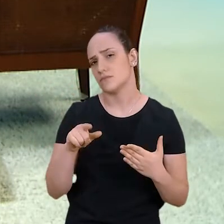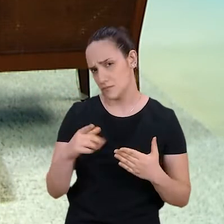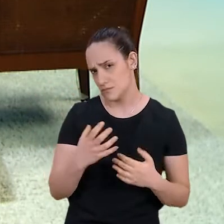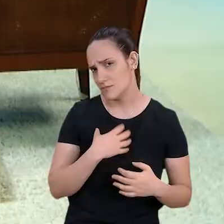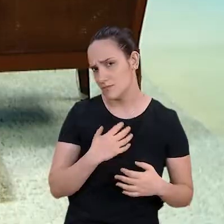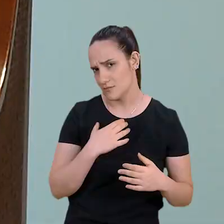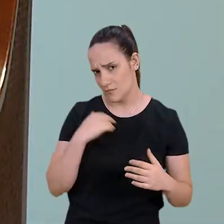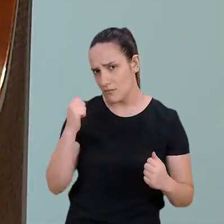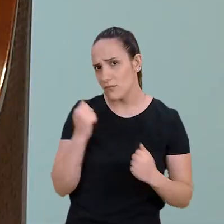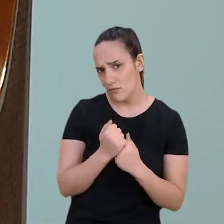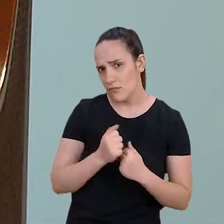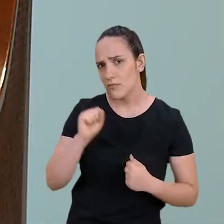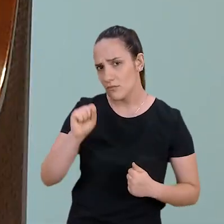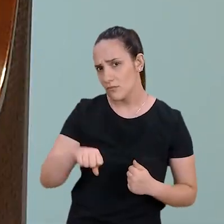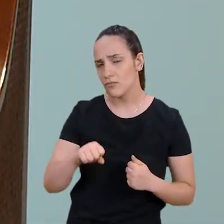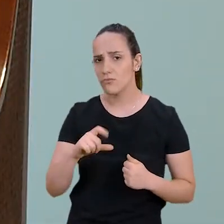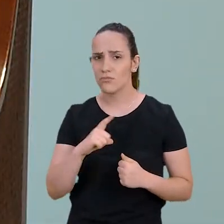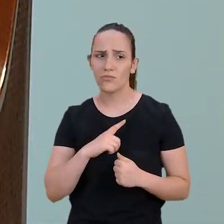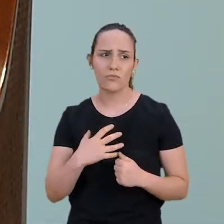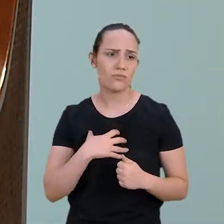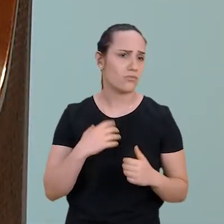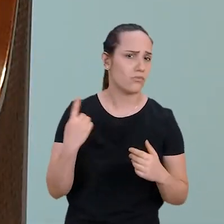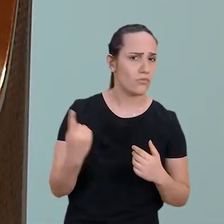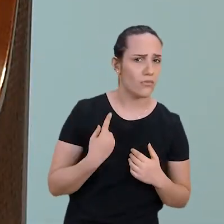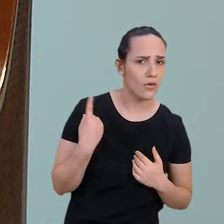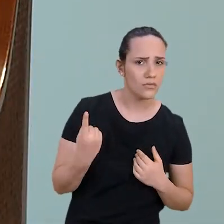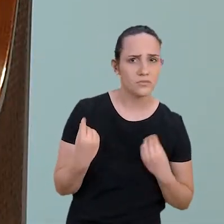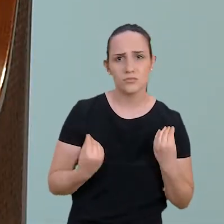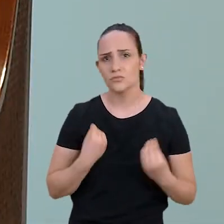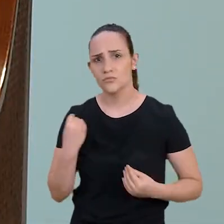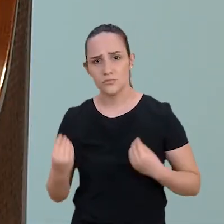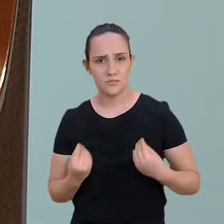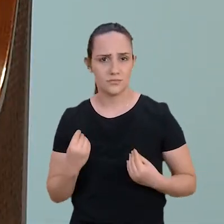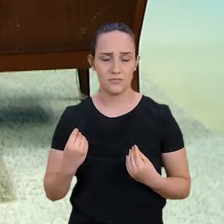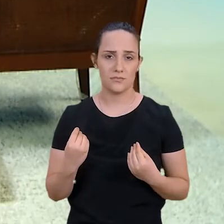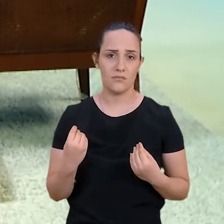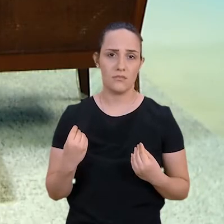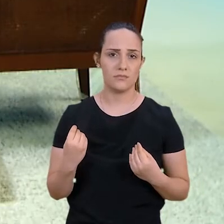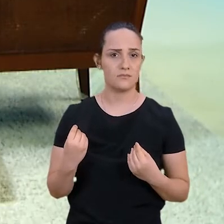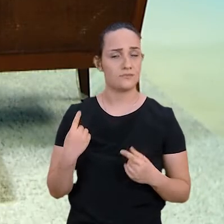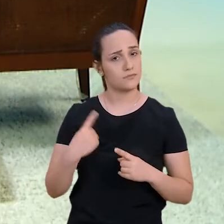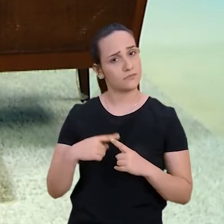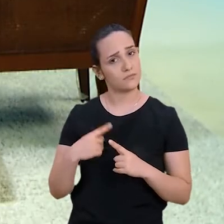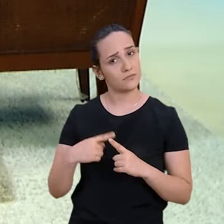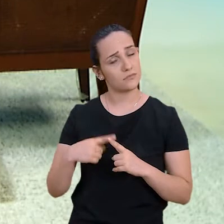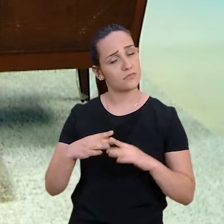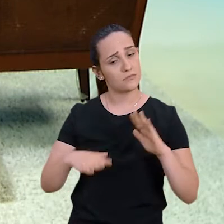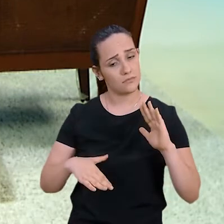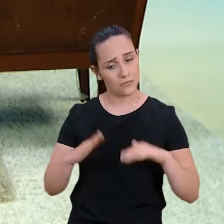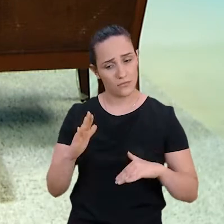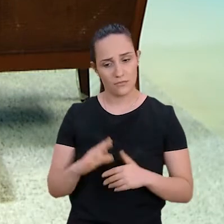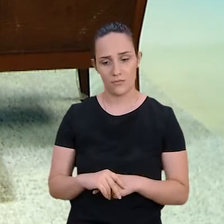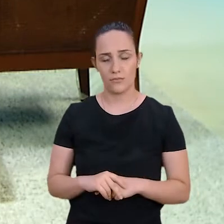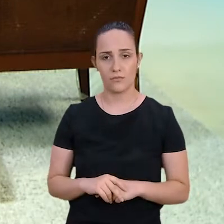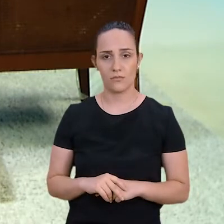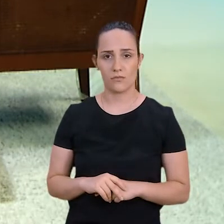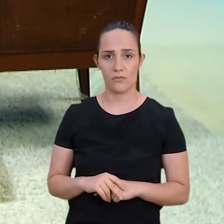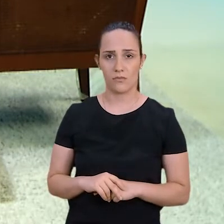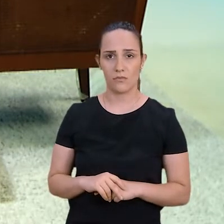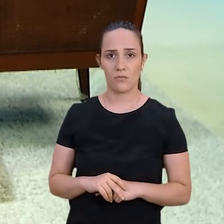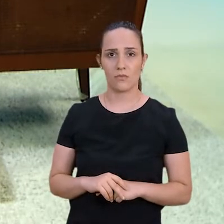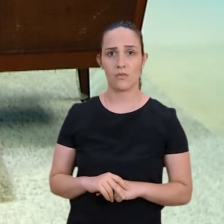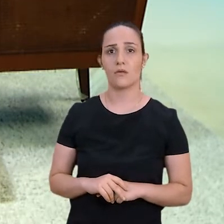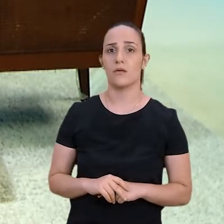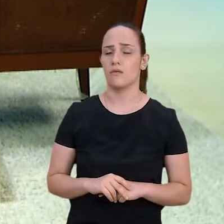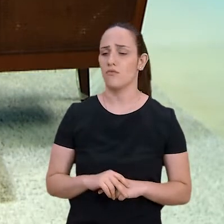apoiada? Você se sentiu sozinha? Ou de repente o sentimento que você nutriu com o seu filho é o que te motiva a ajudar